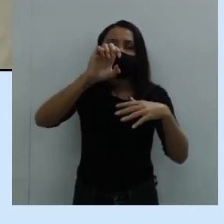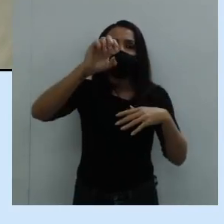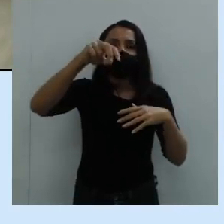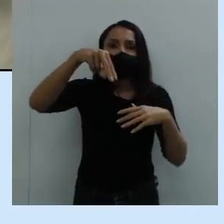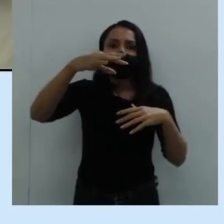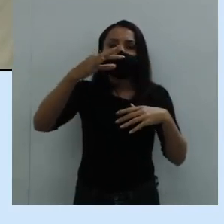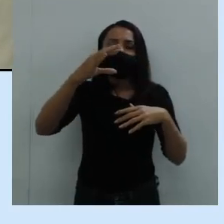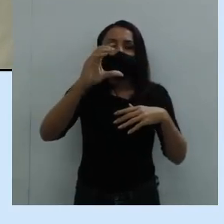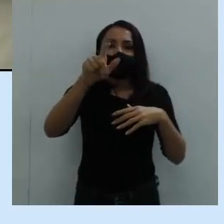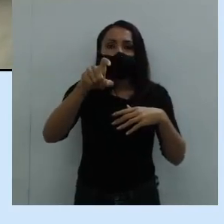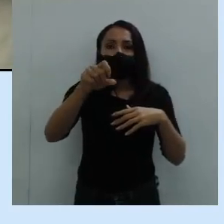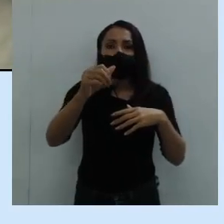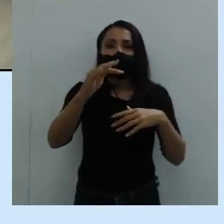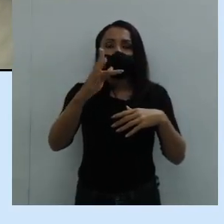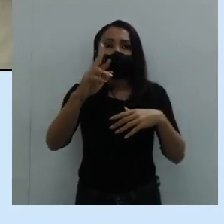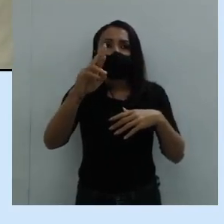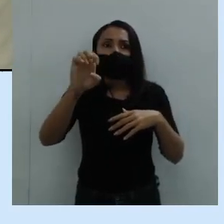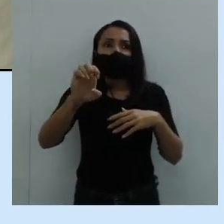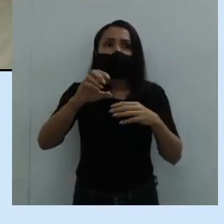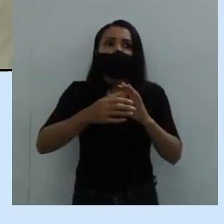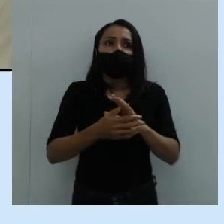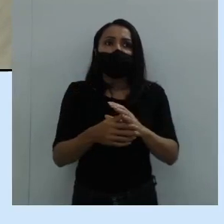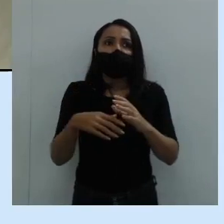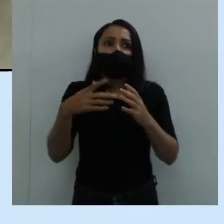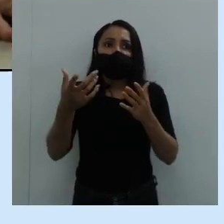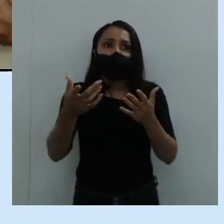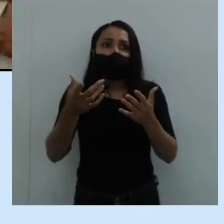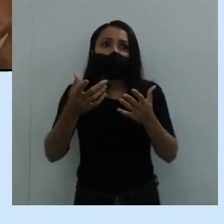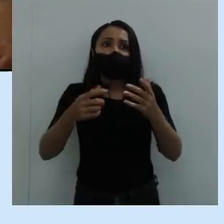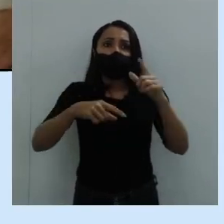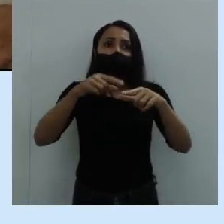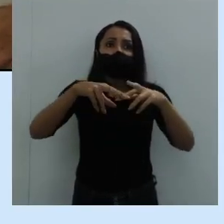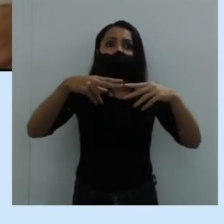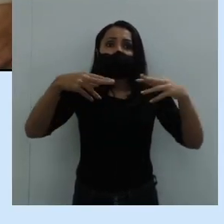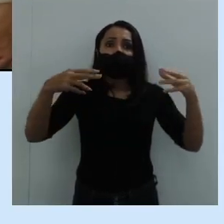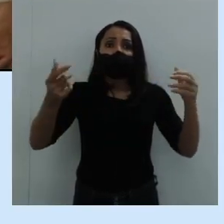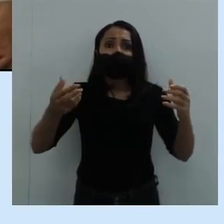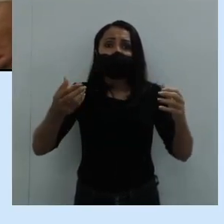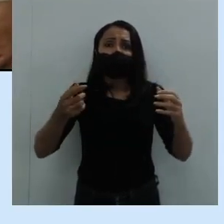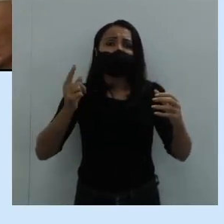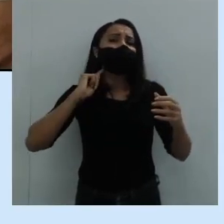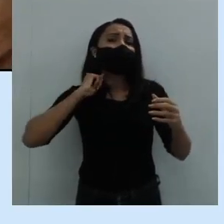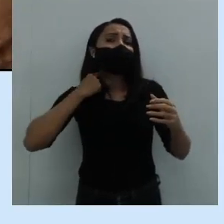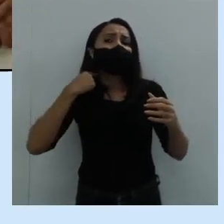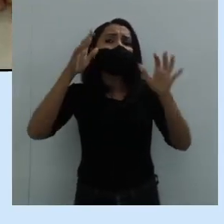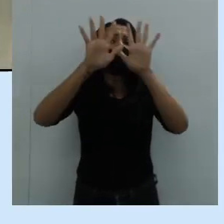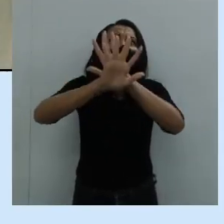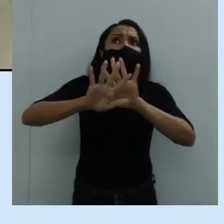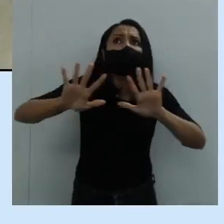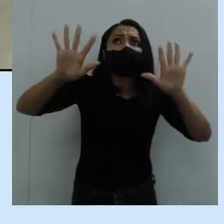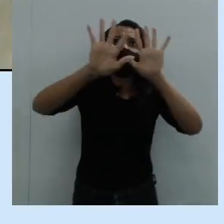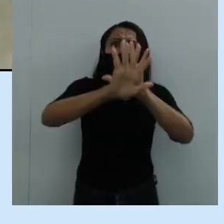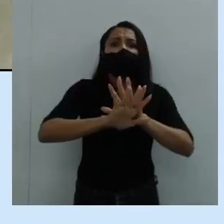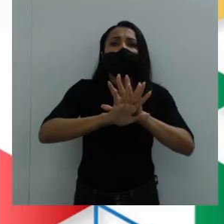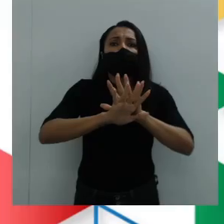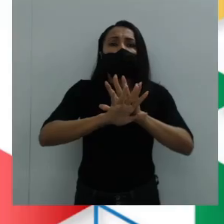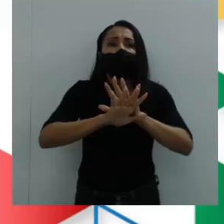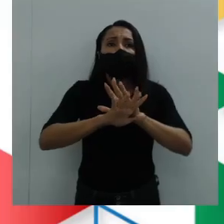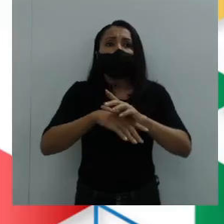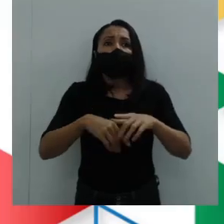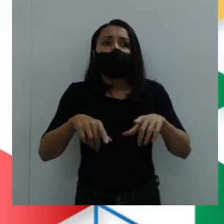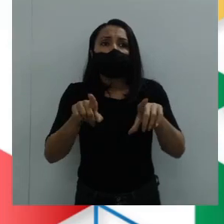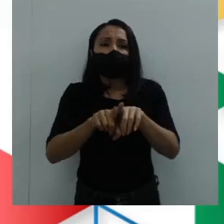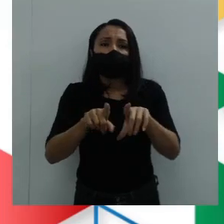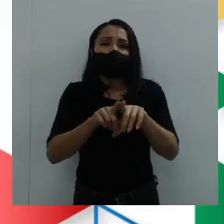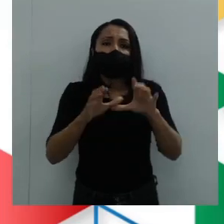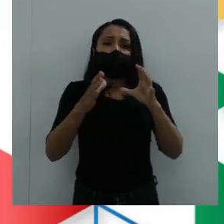e material particulado que vai poluir a nossa atmosfera. Assim aí também como uma